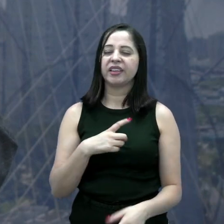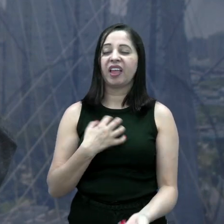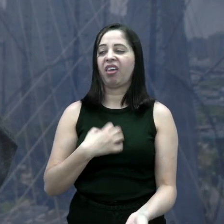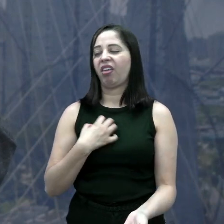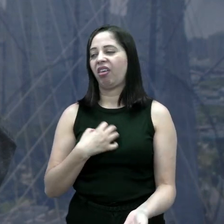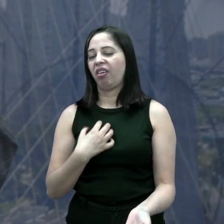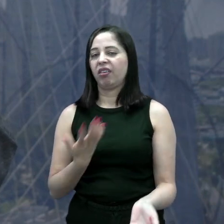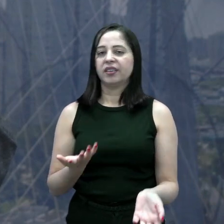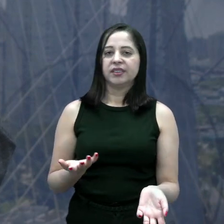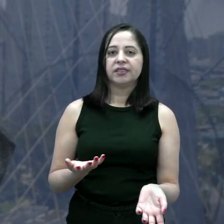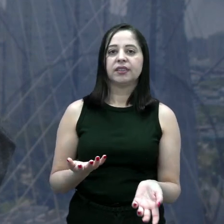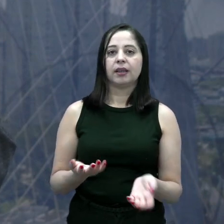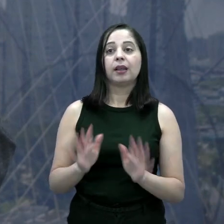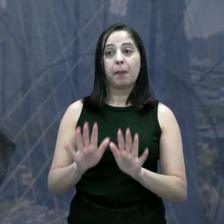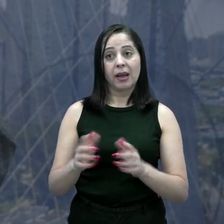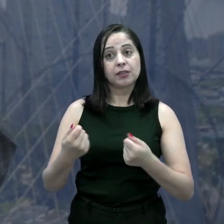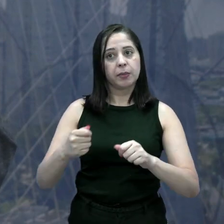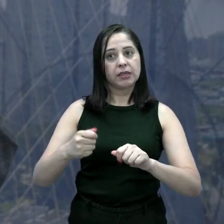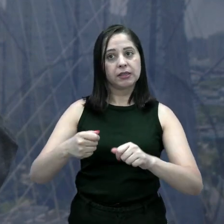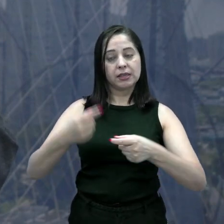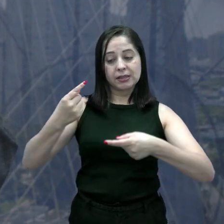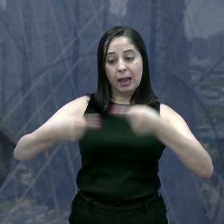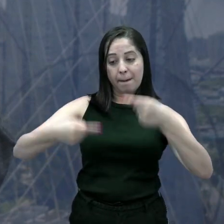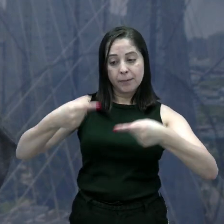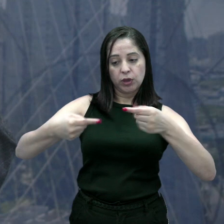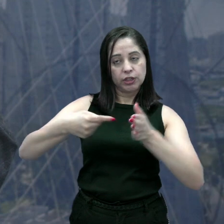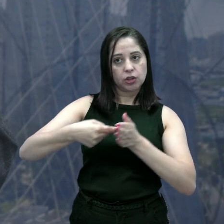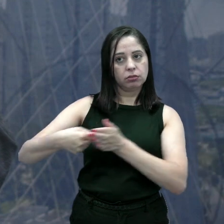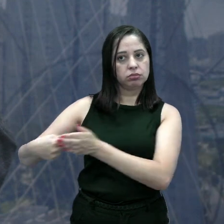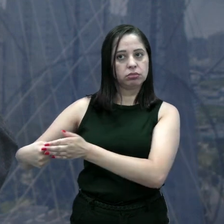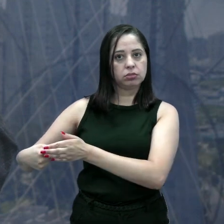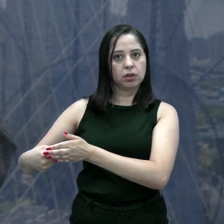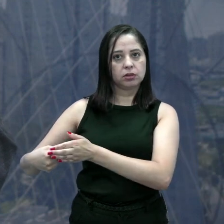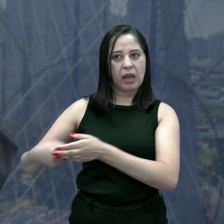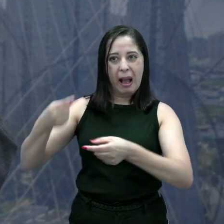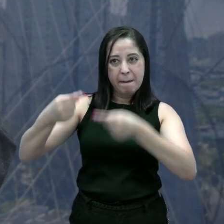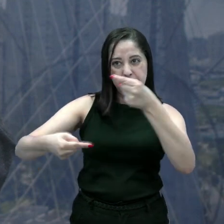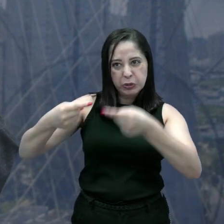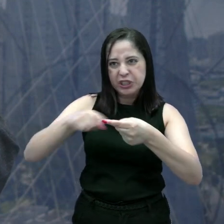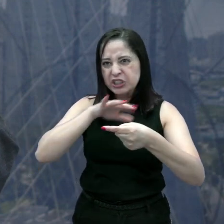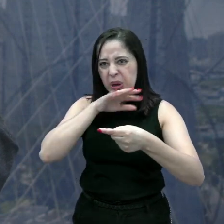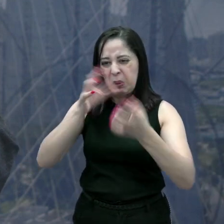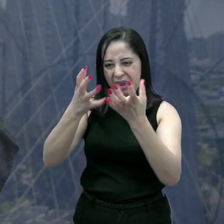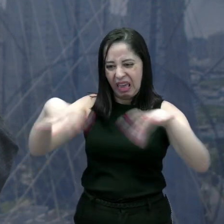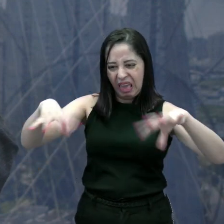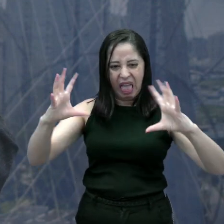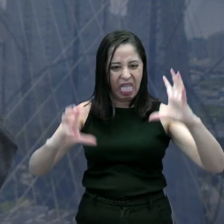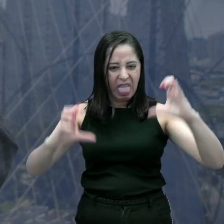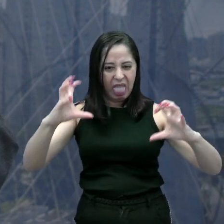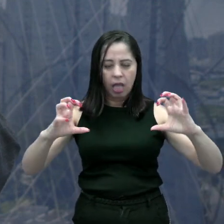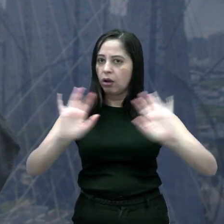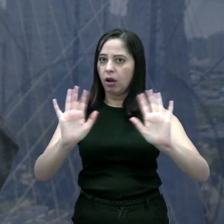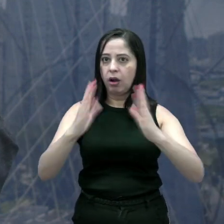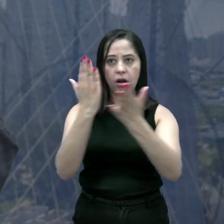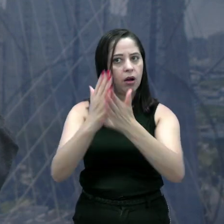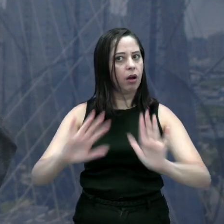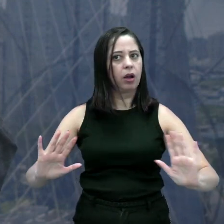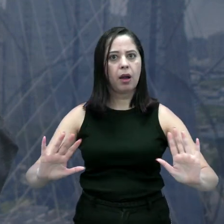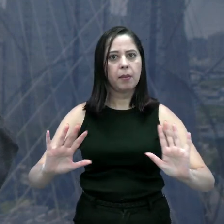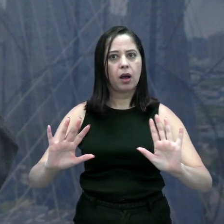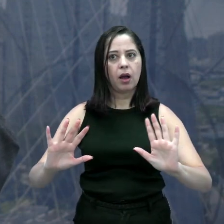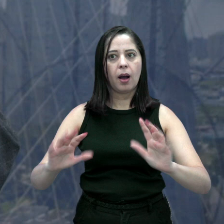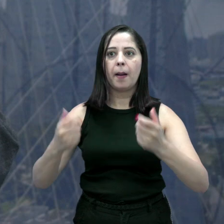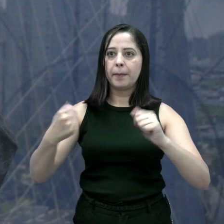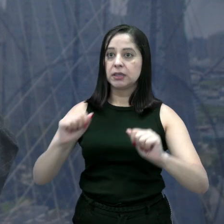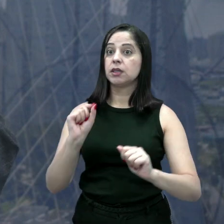tem que sempre afastar a visão política, sim. Essa política ruim, esse fla-flu, a gente tem que afastar. A gente tem que usar a política boa,